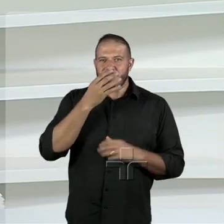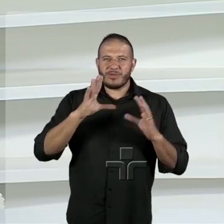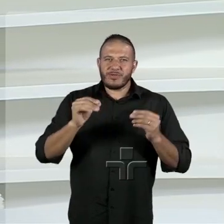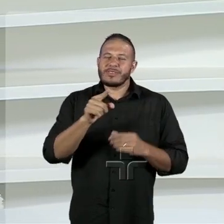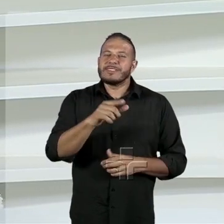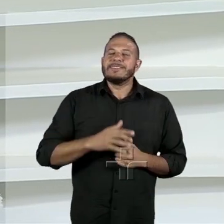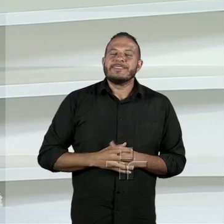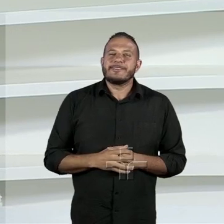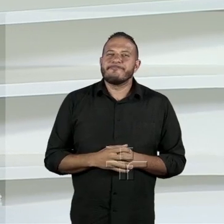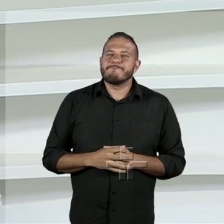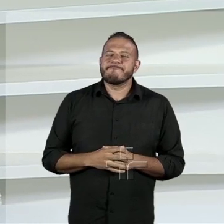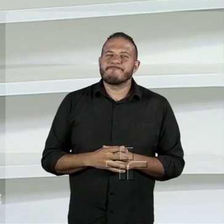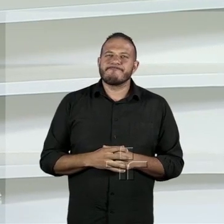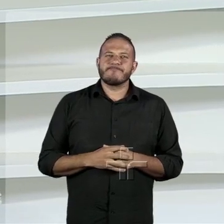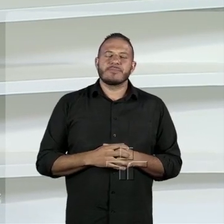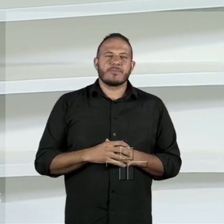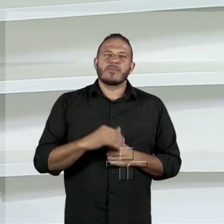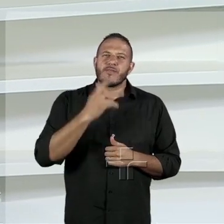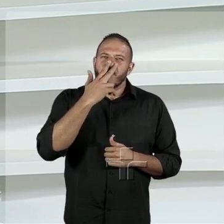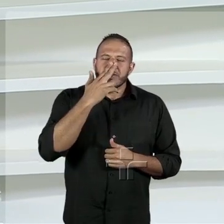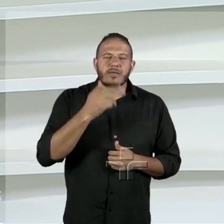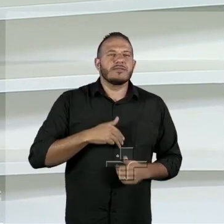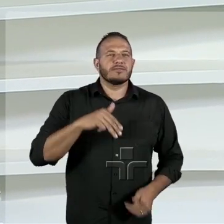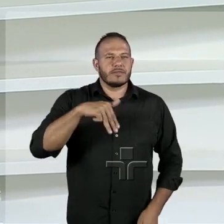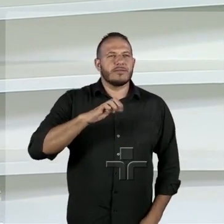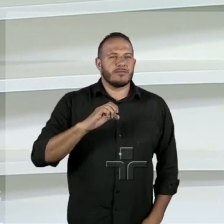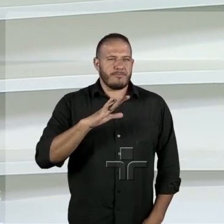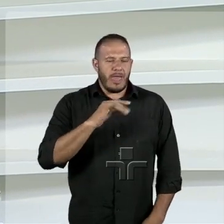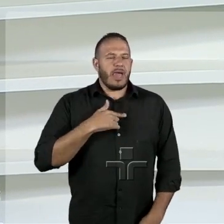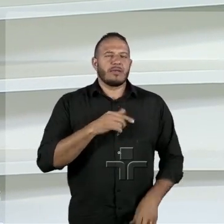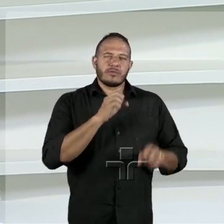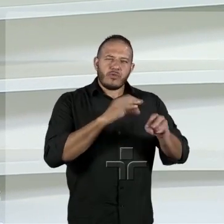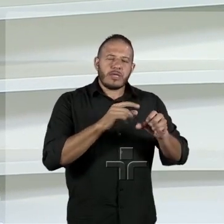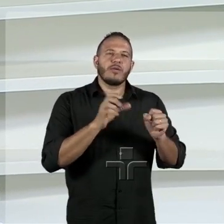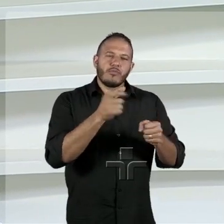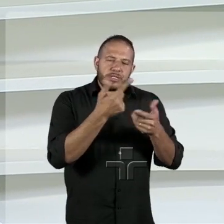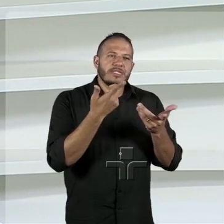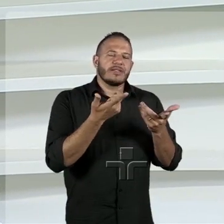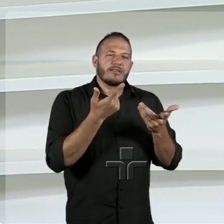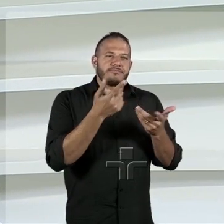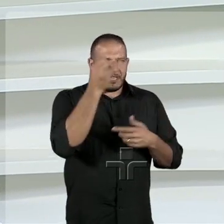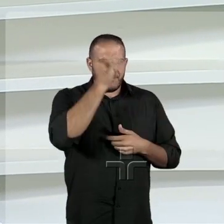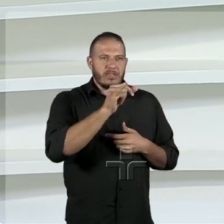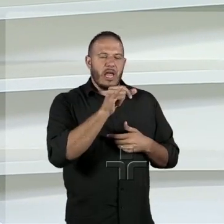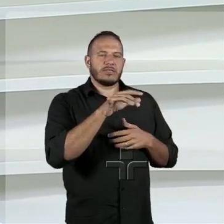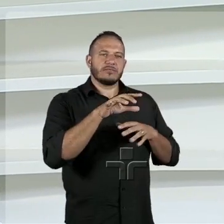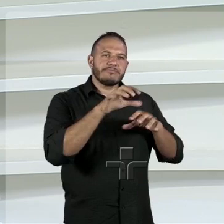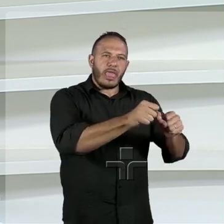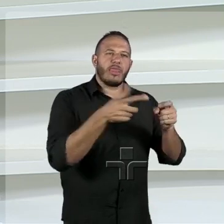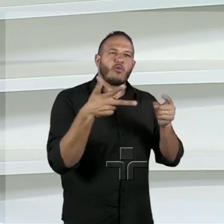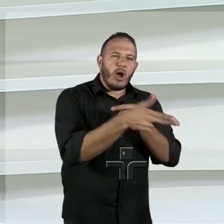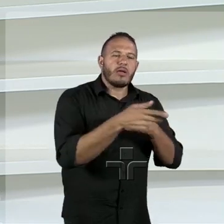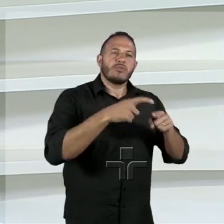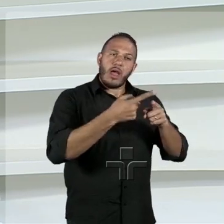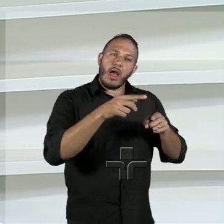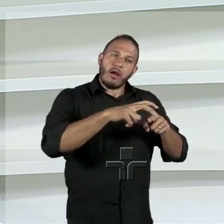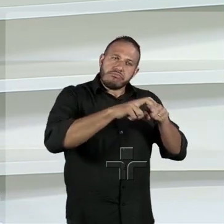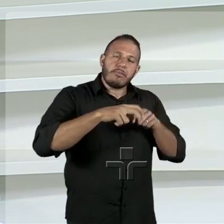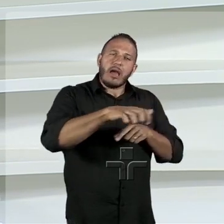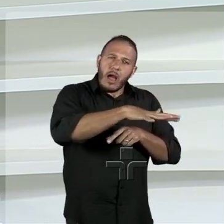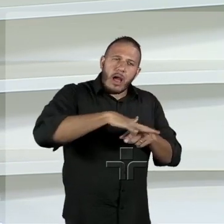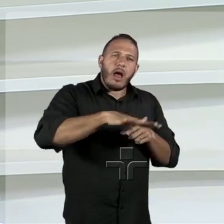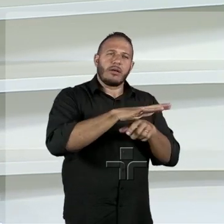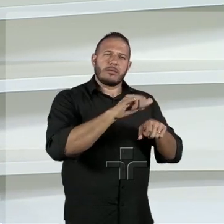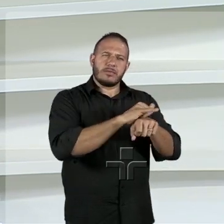que o MEC, a educação, poderia ter sido poupada desse contingenciamento por ser uma área estratégica, que o senhor acabou de dizer